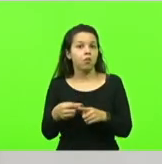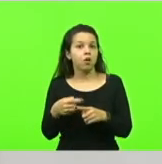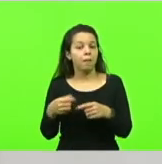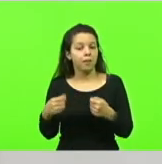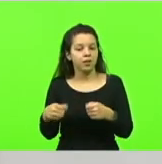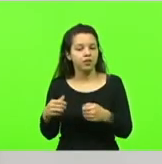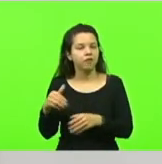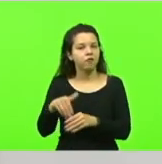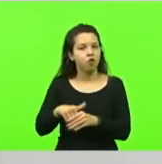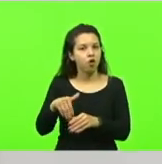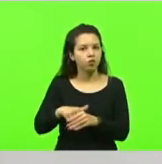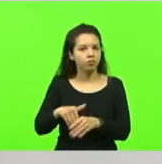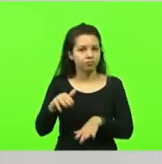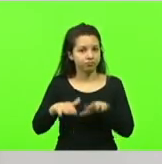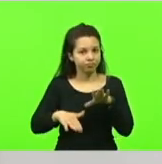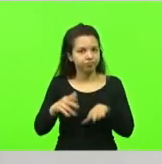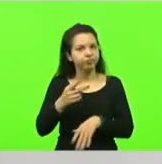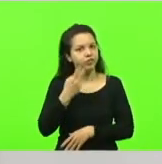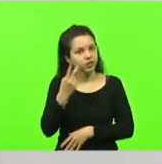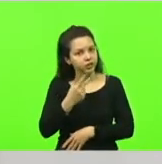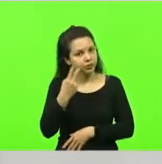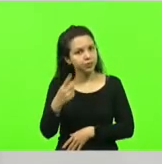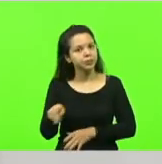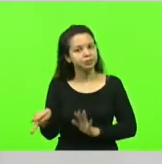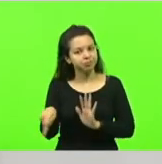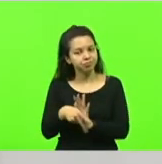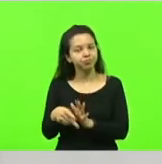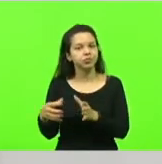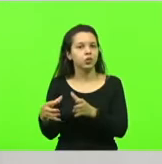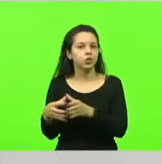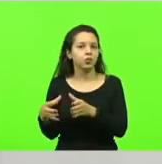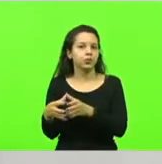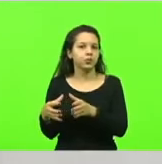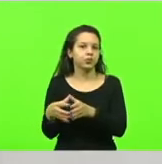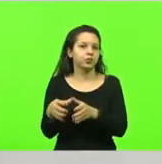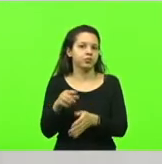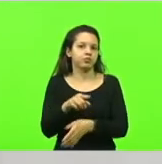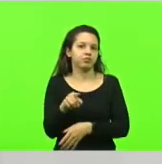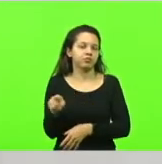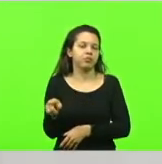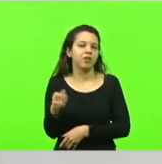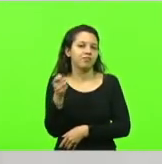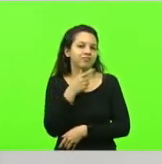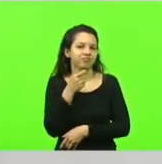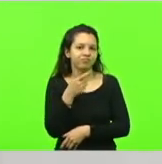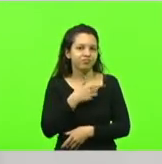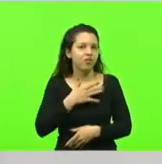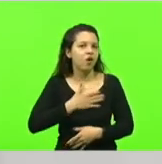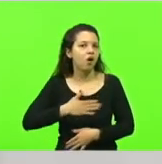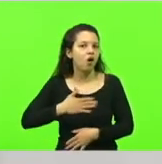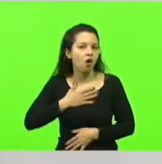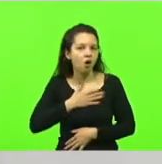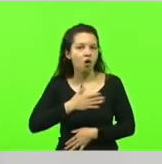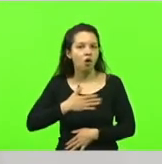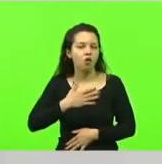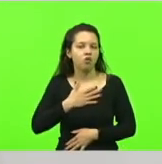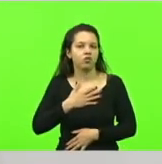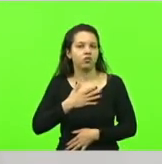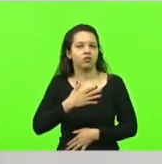vereador, às vezes, é do grupo dos farristas. Então, para eles é sádico, né? Você sentir prazer com a dor de um